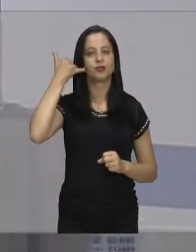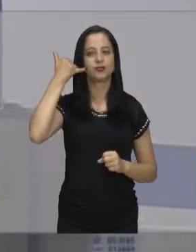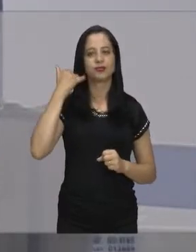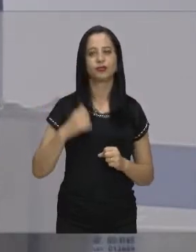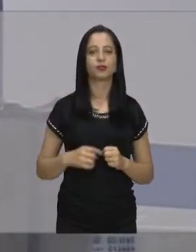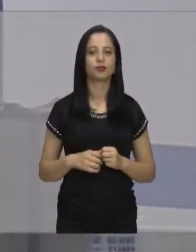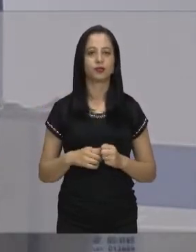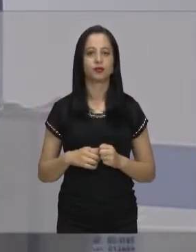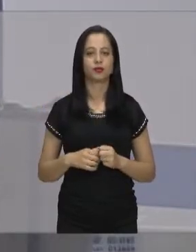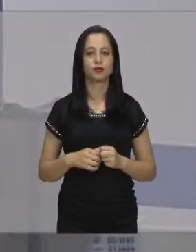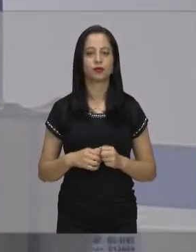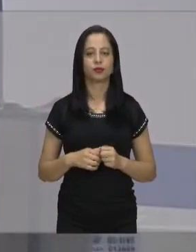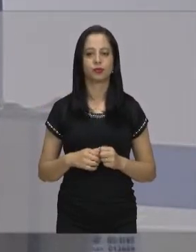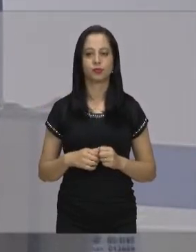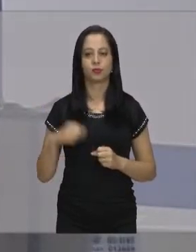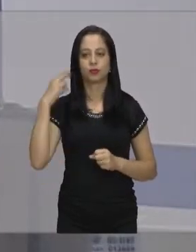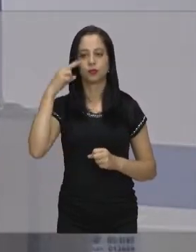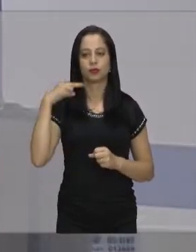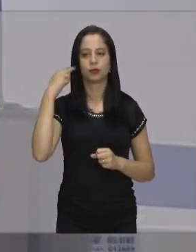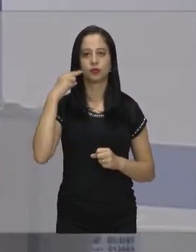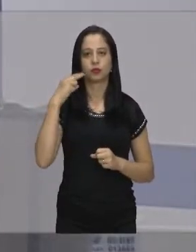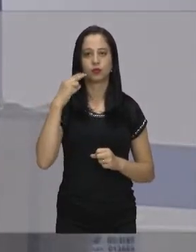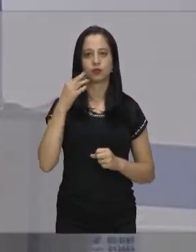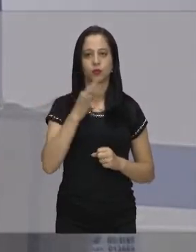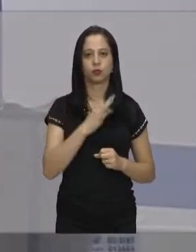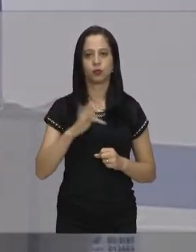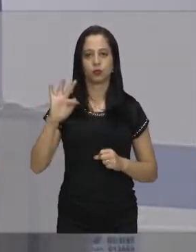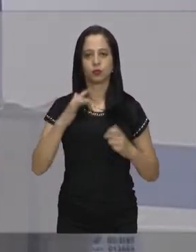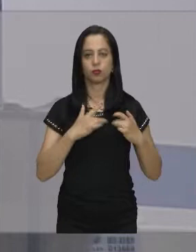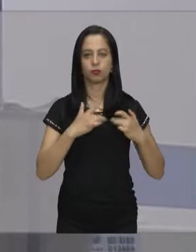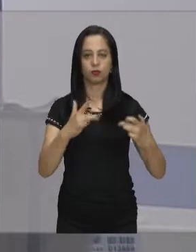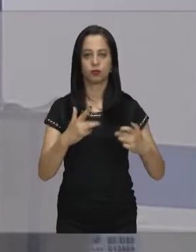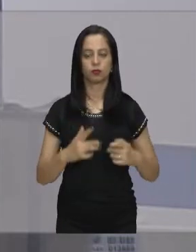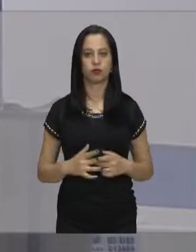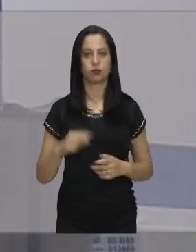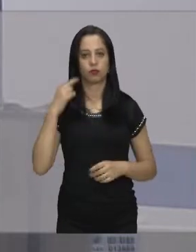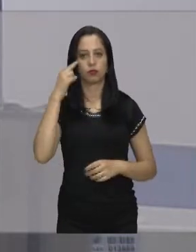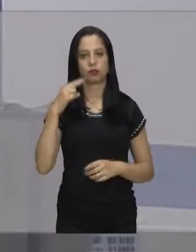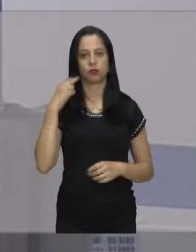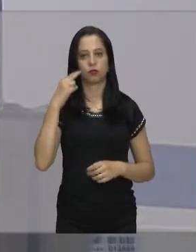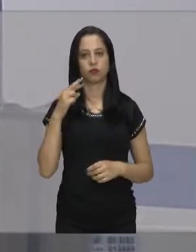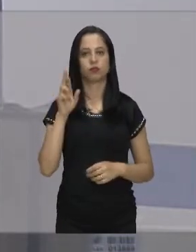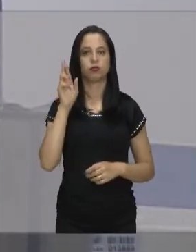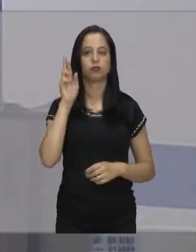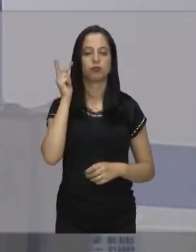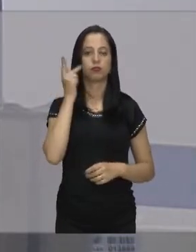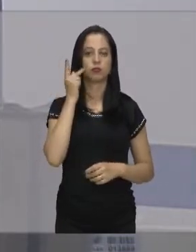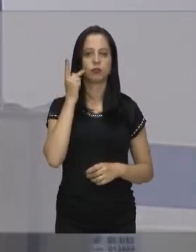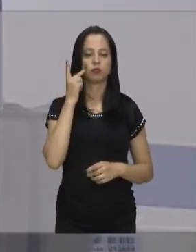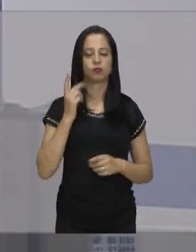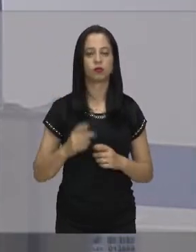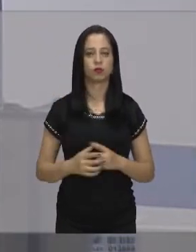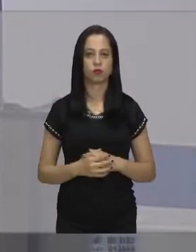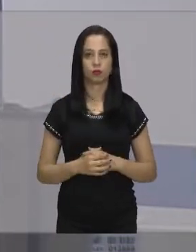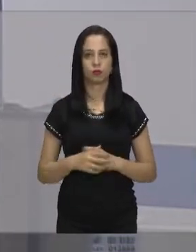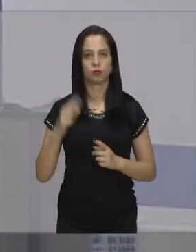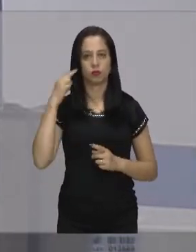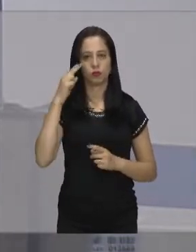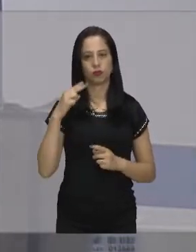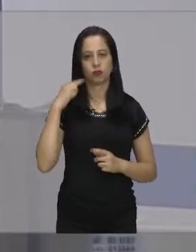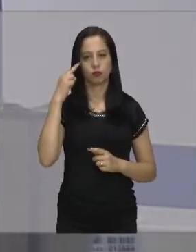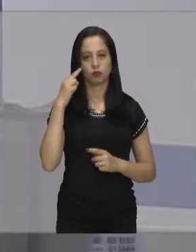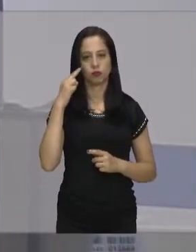Fraga, vereador Fabião Zagueiro, vereador Rafael Pascucci,